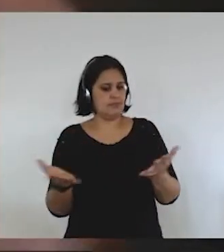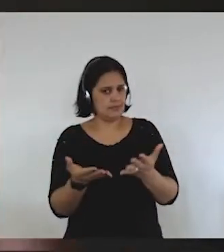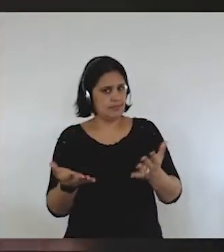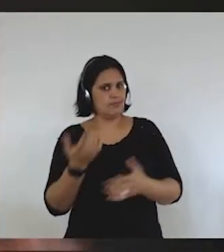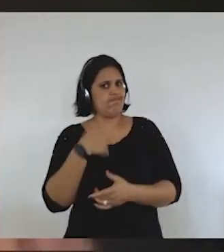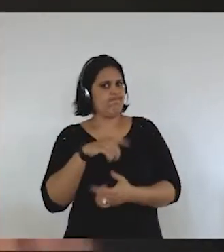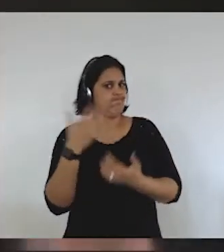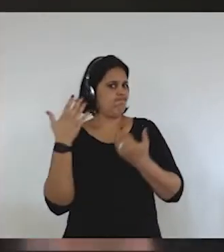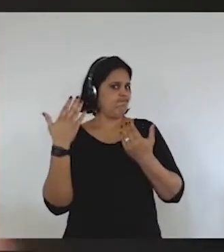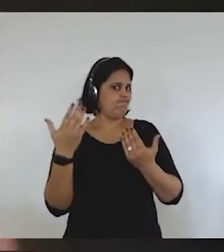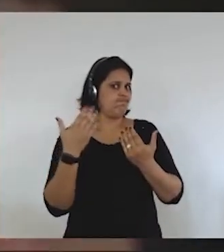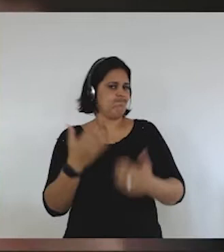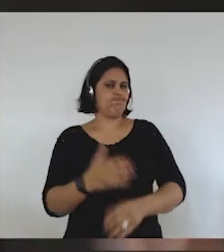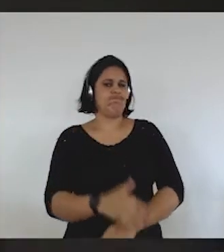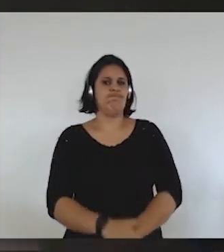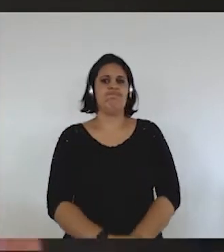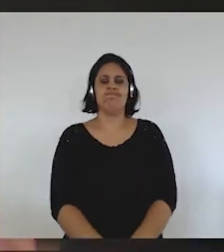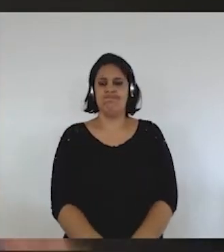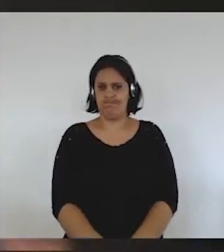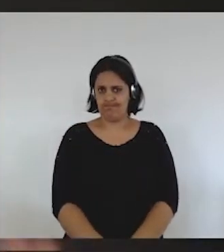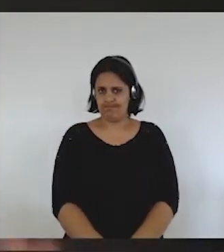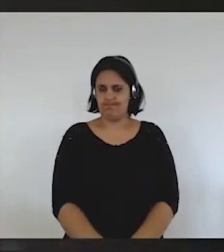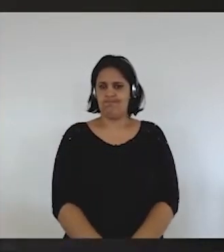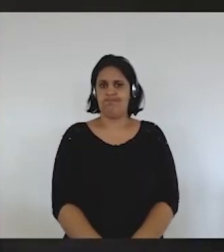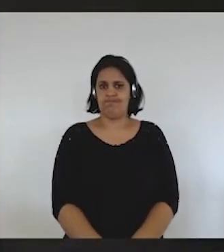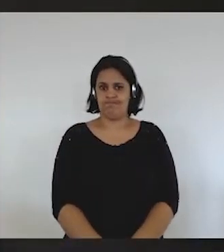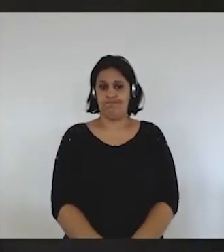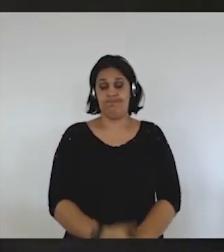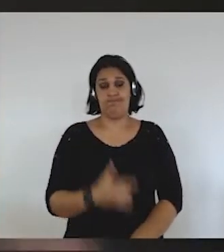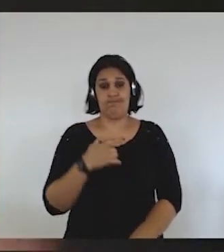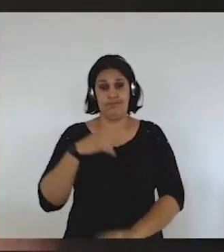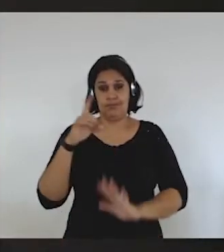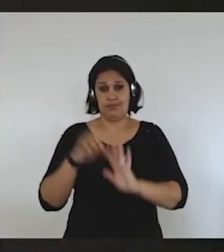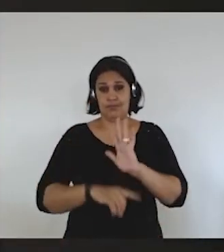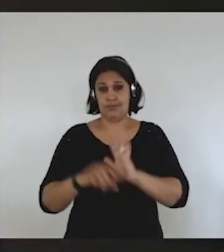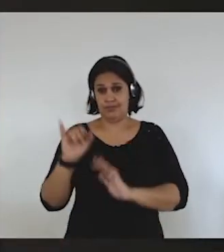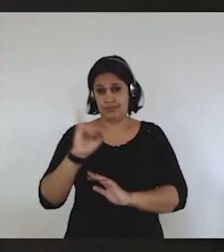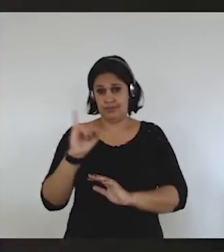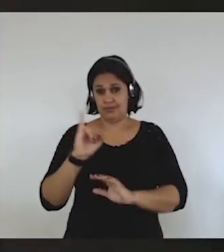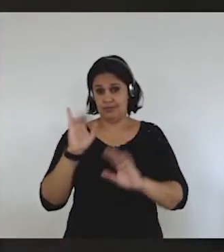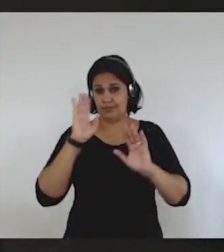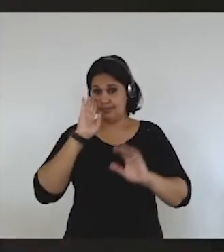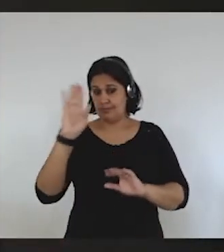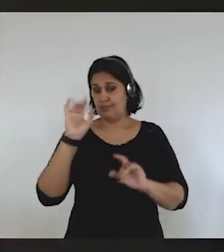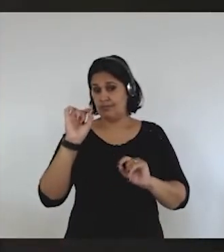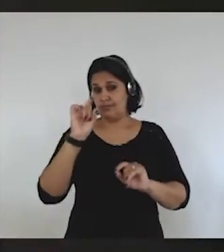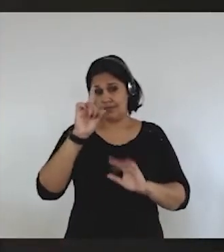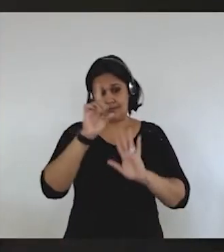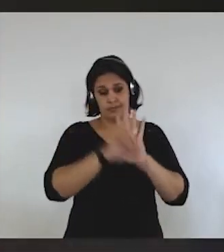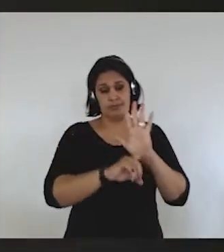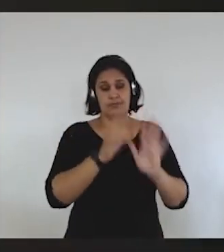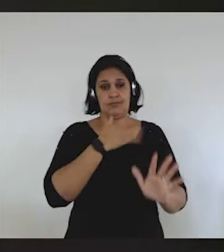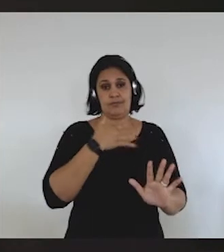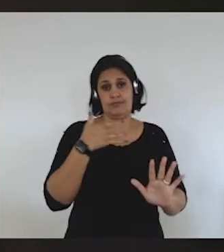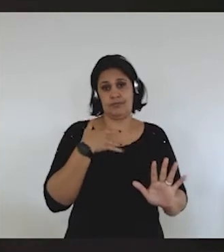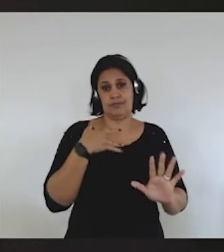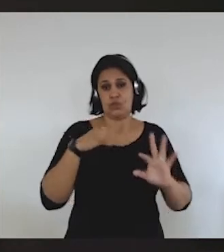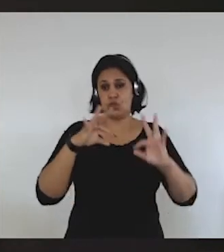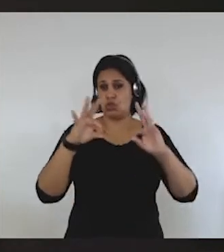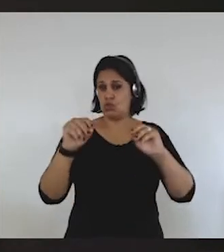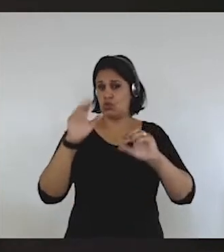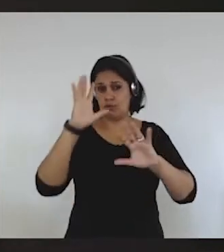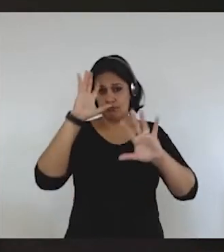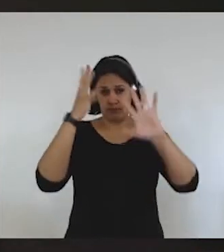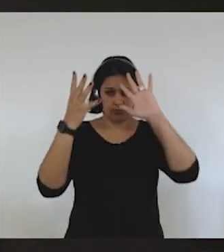A ratio primeira do direito internacional é o direito à saúde. Isso é que tem guiado todas as decisões